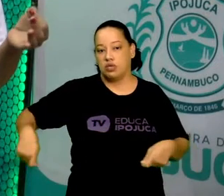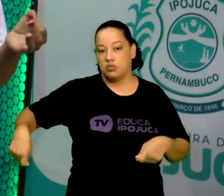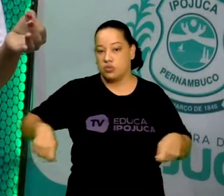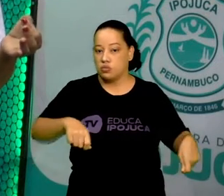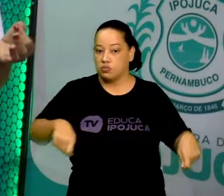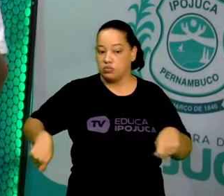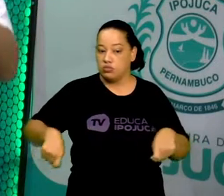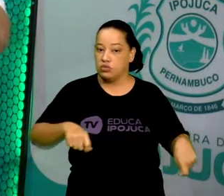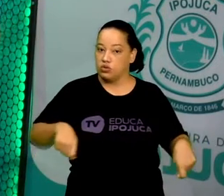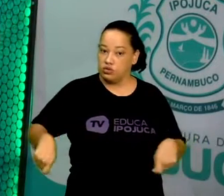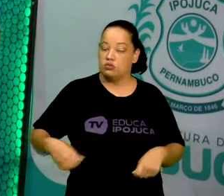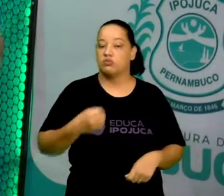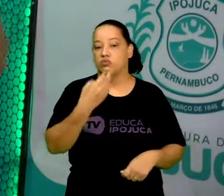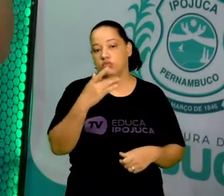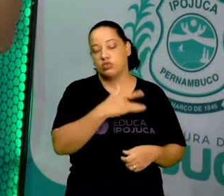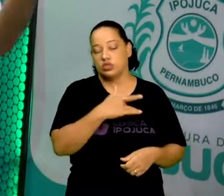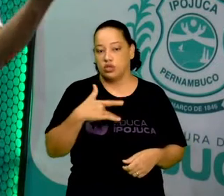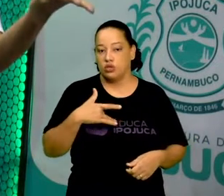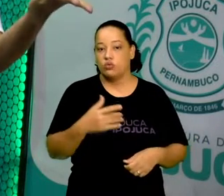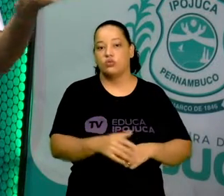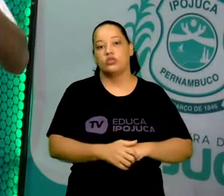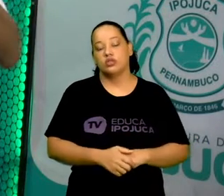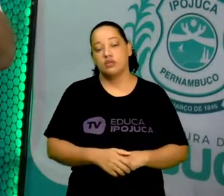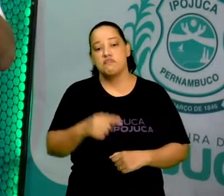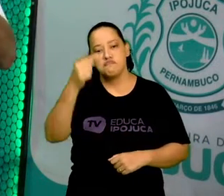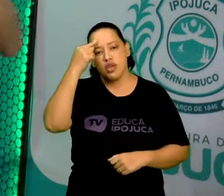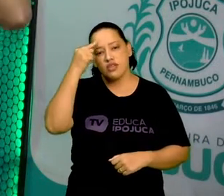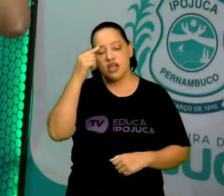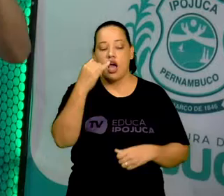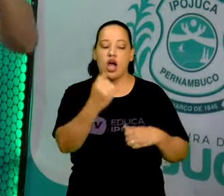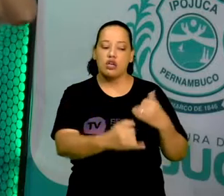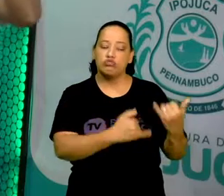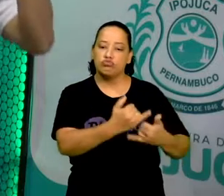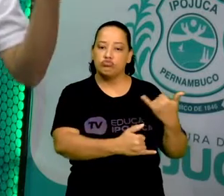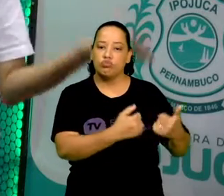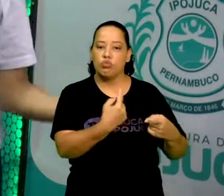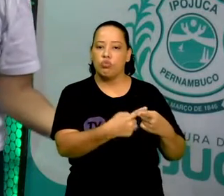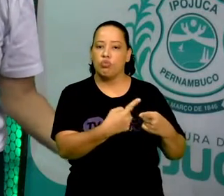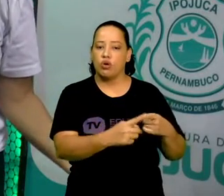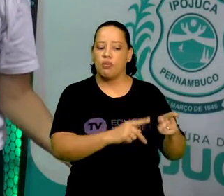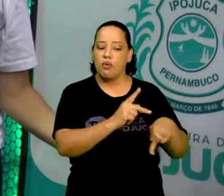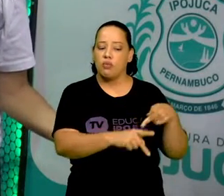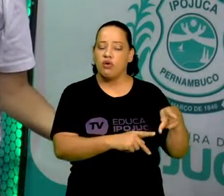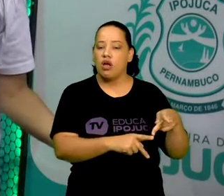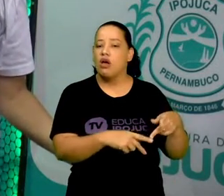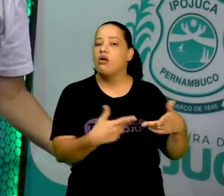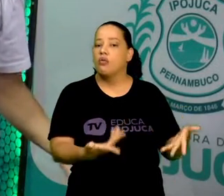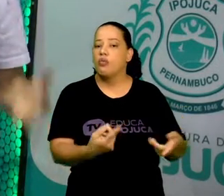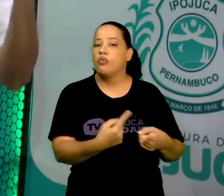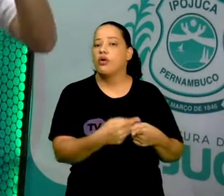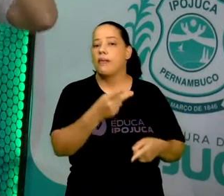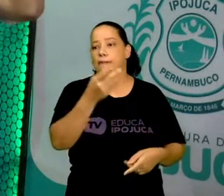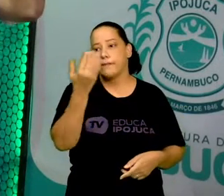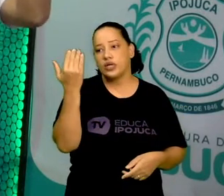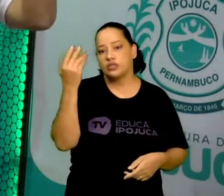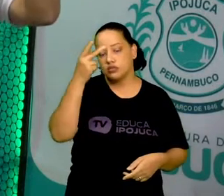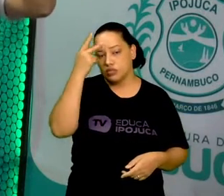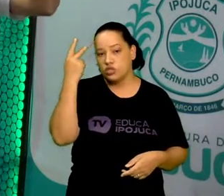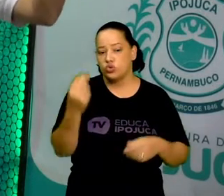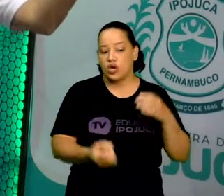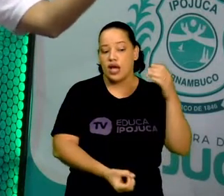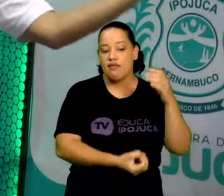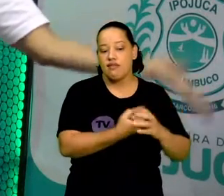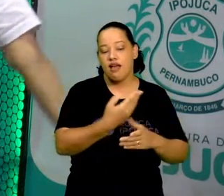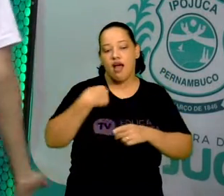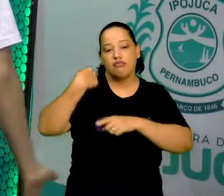Bambolê também saber para a saúde e pensar que esses jogos são populares porque as pessoas criaram e foram